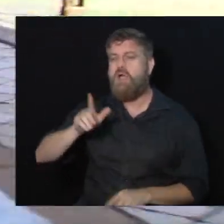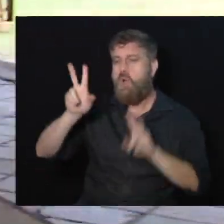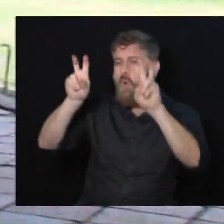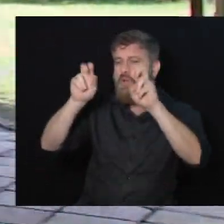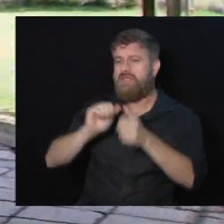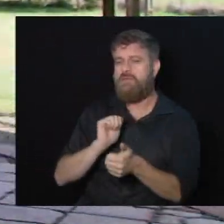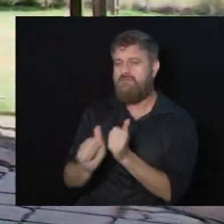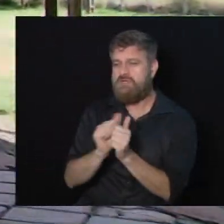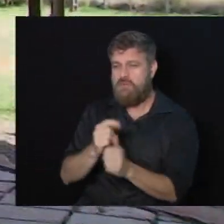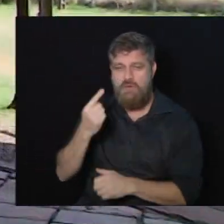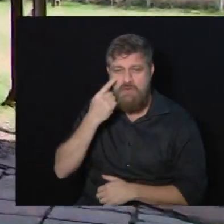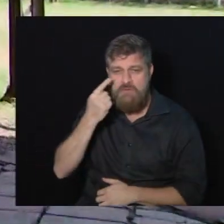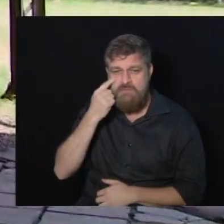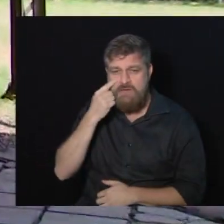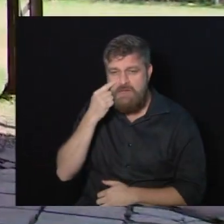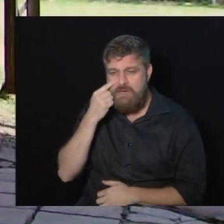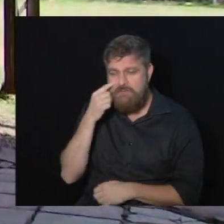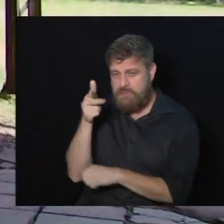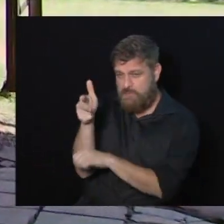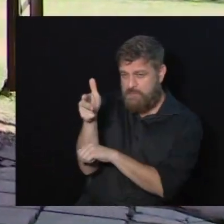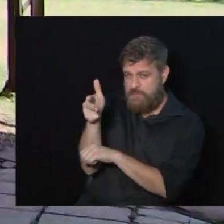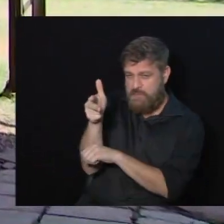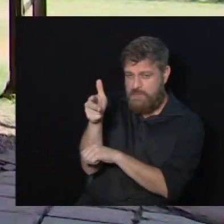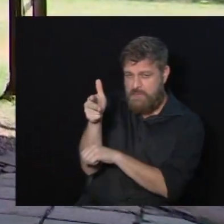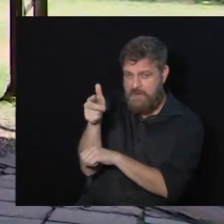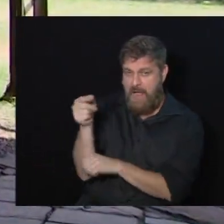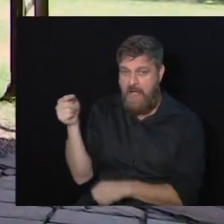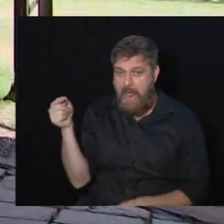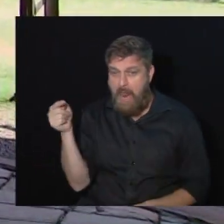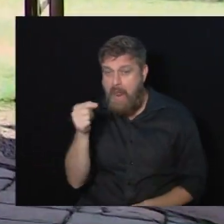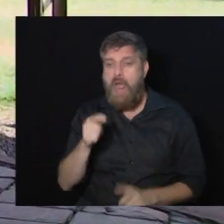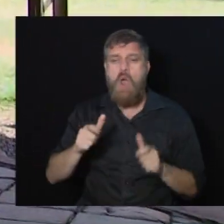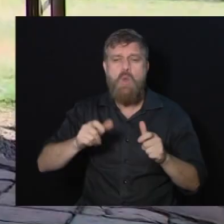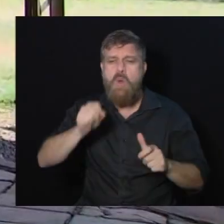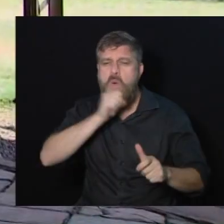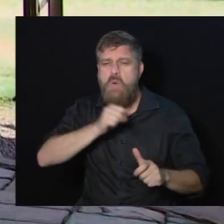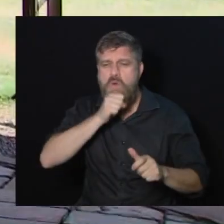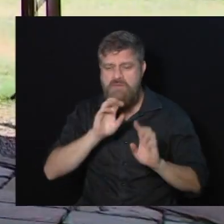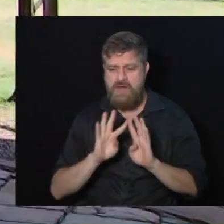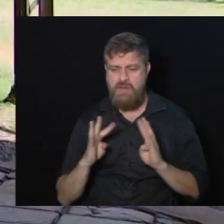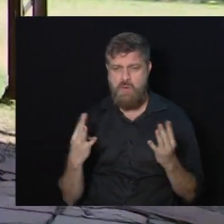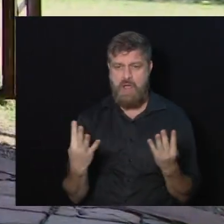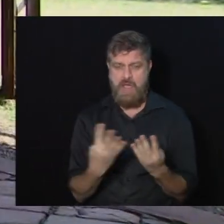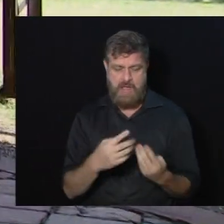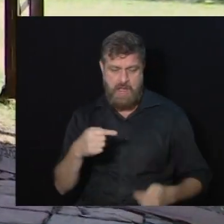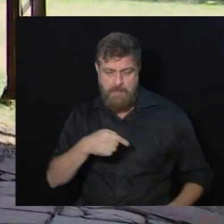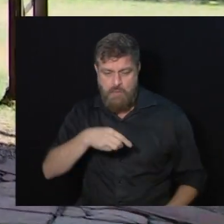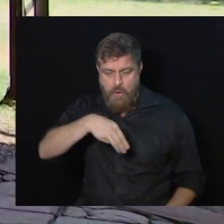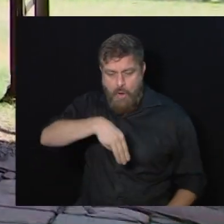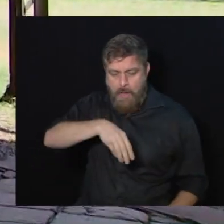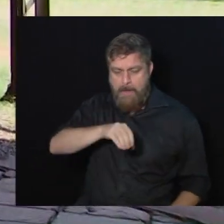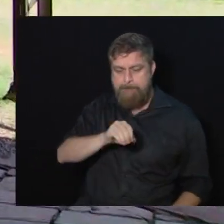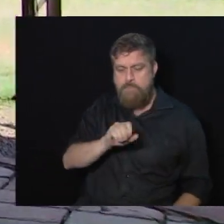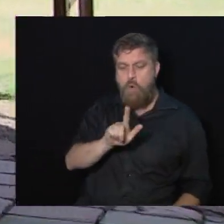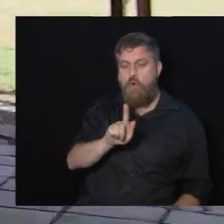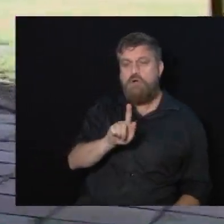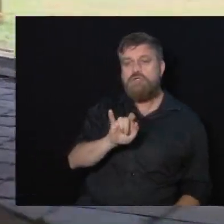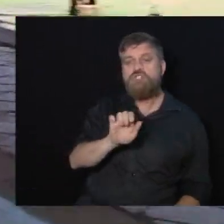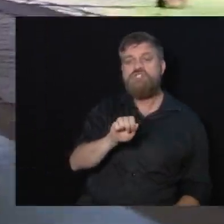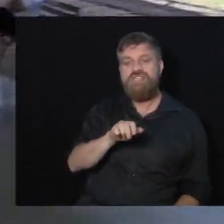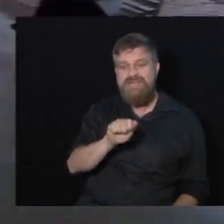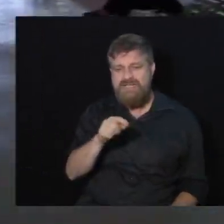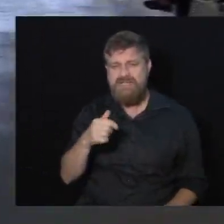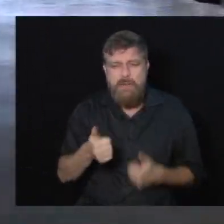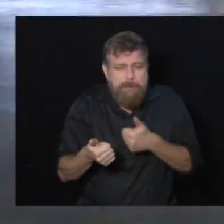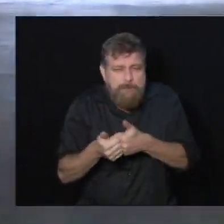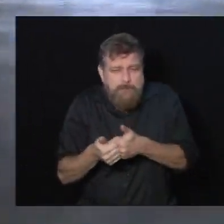olha só, pedi pro Mingão mostrar. Ali é o antigo campo do Mogiana, do Campinas Futebol Clube, fica aqui